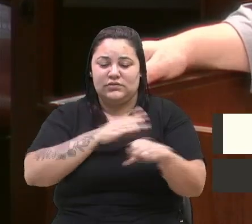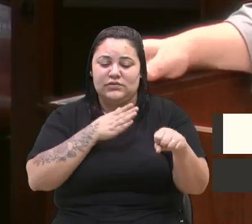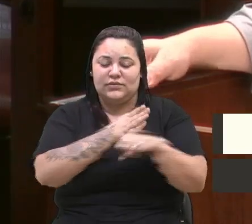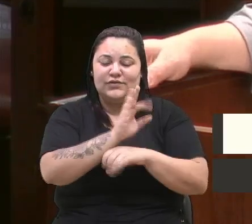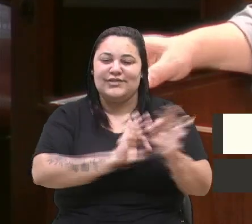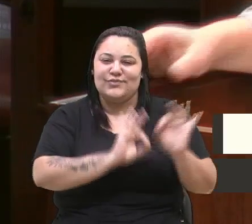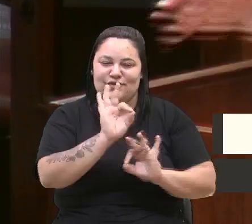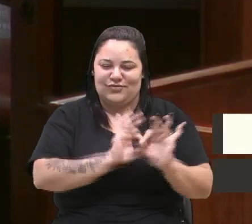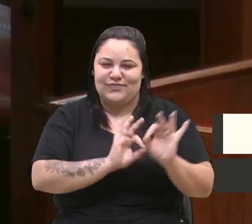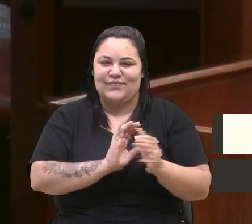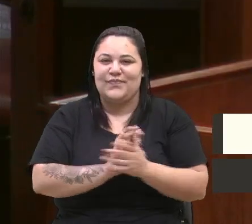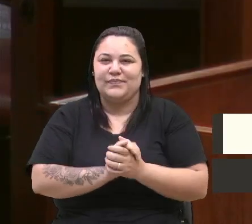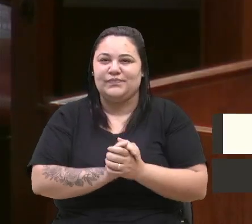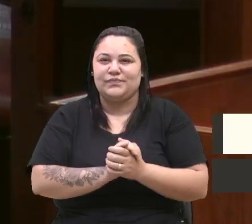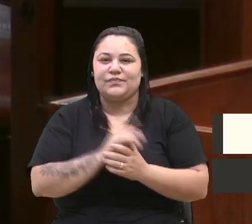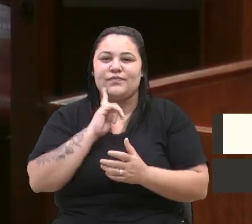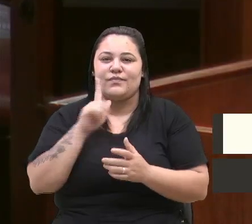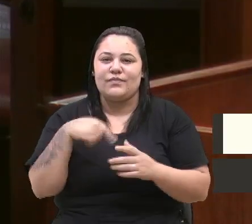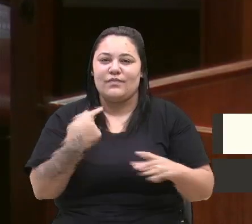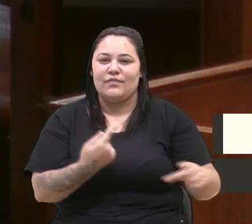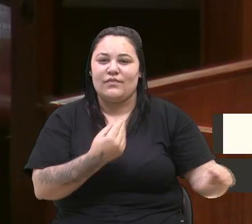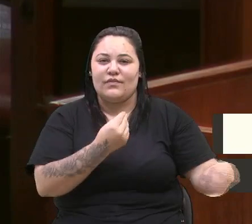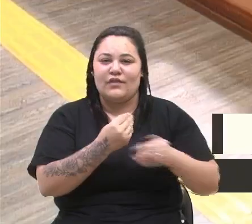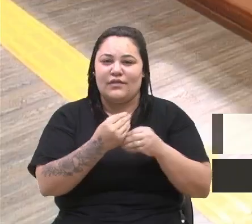grande projeto. Sua parte, vereadora Gladys.